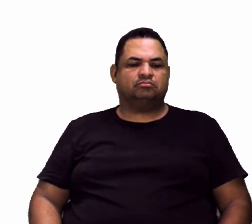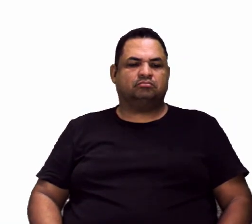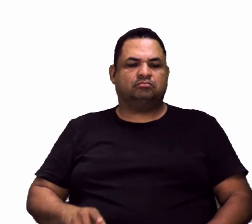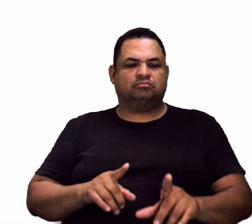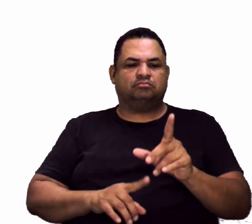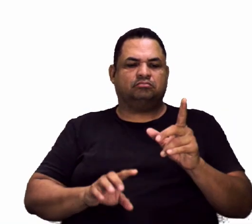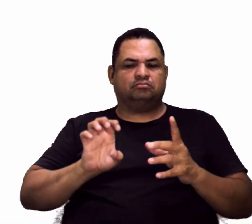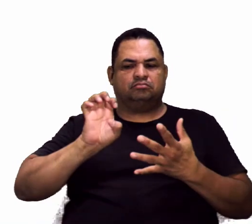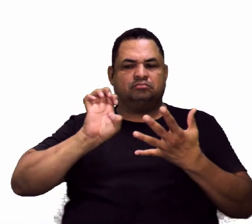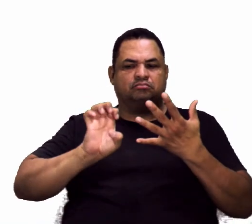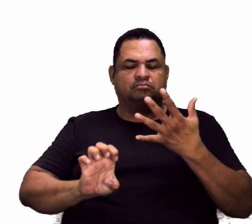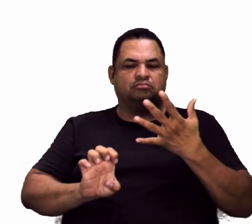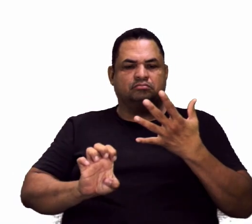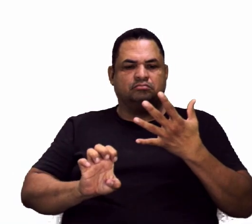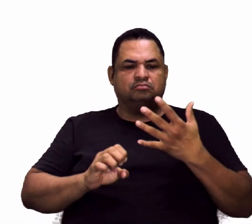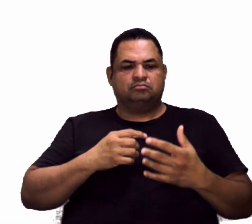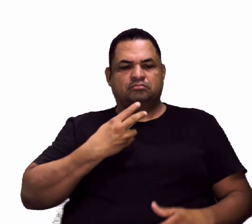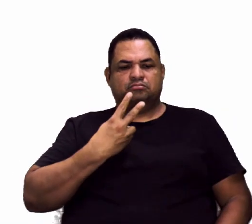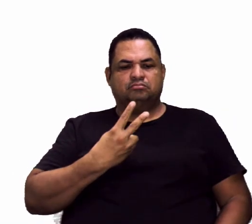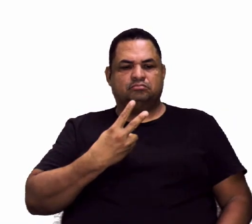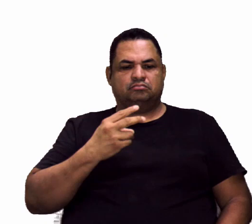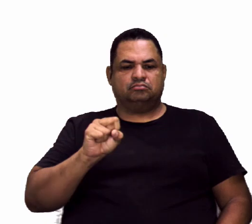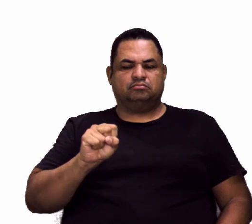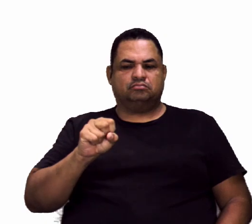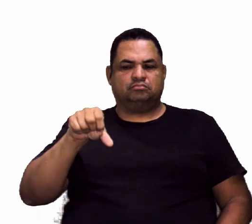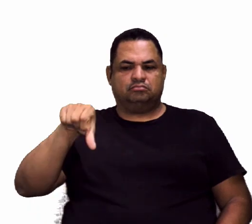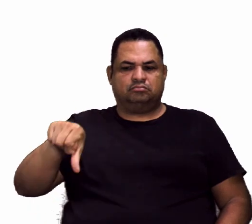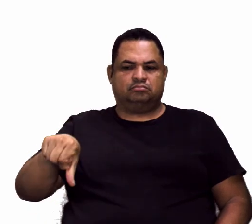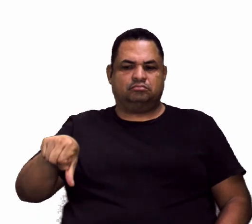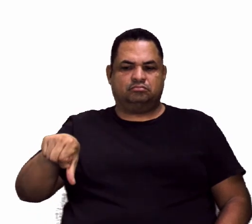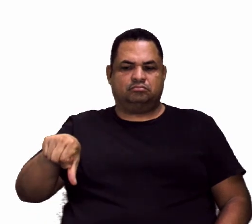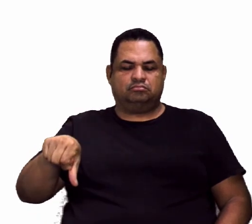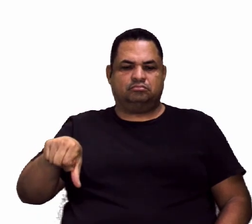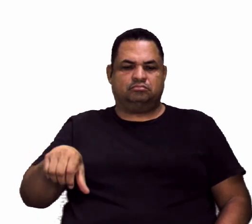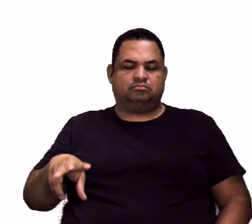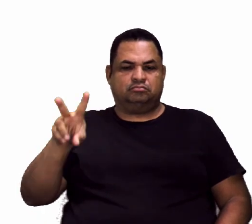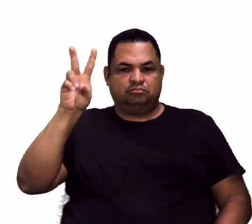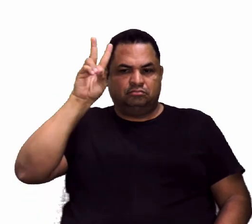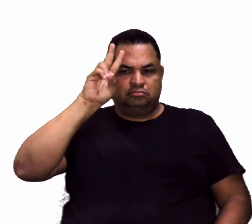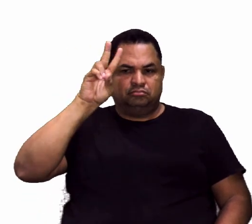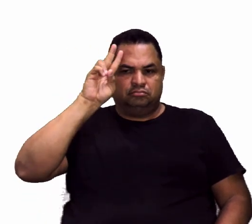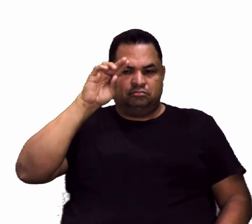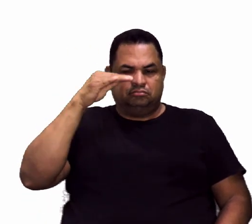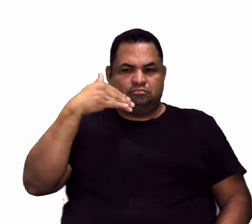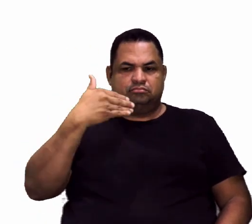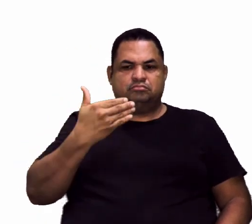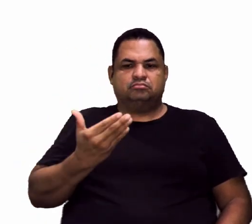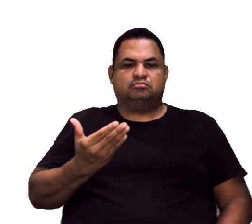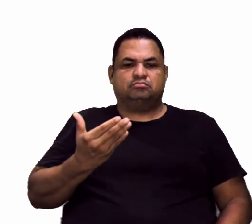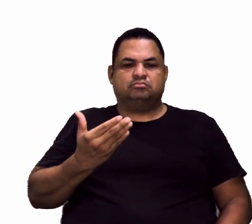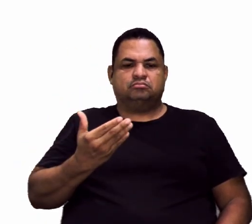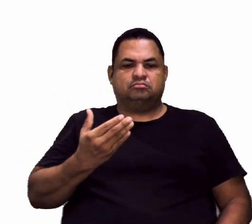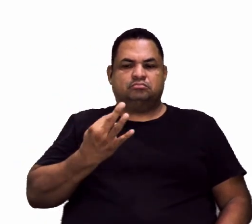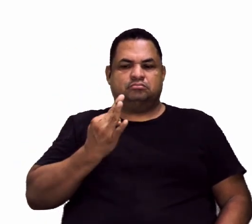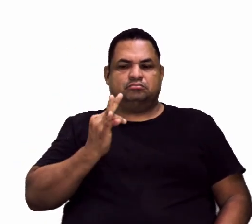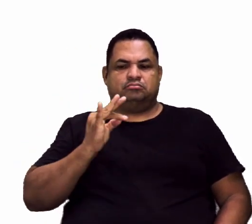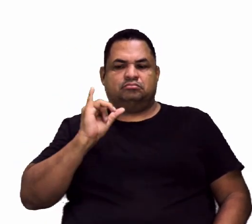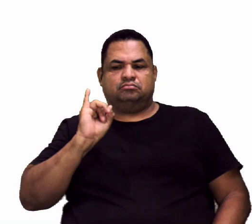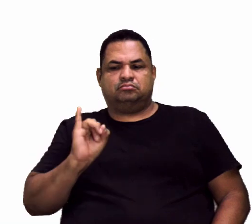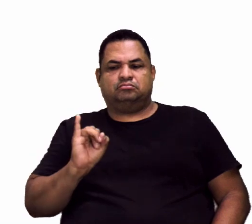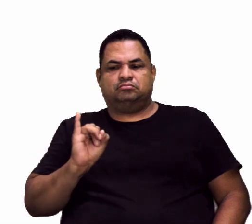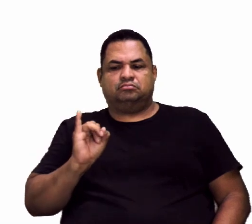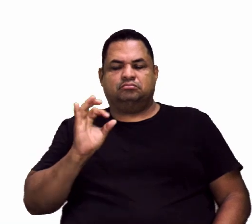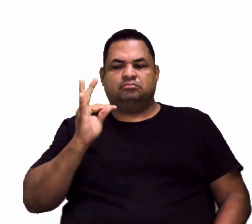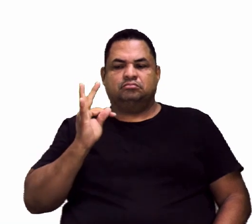é 2, 8 e 9. Lembrando que o titânio, olha aí, do